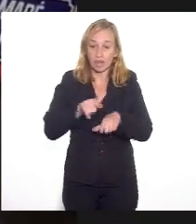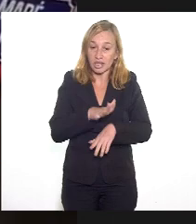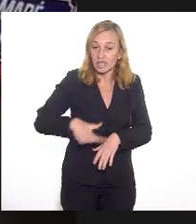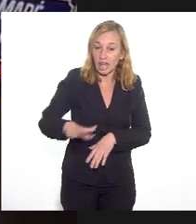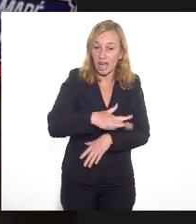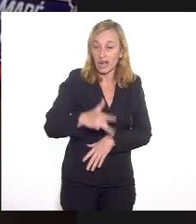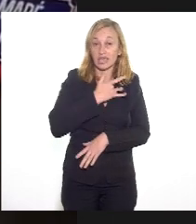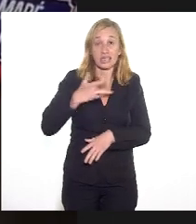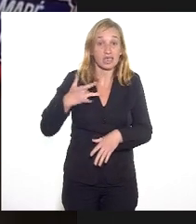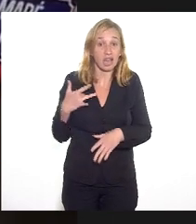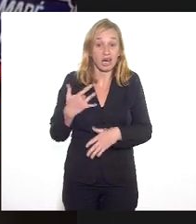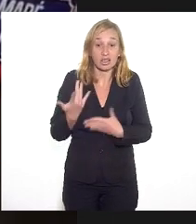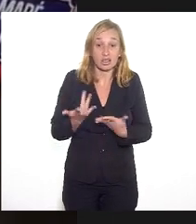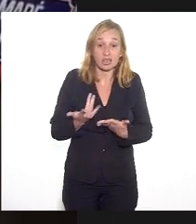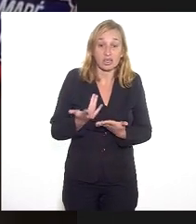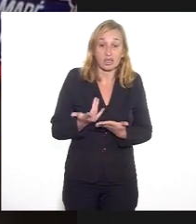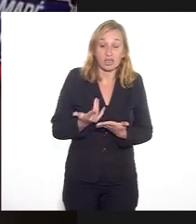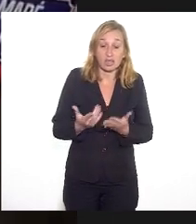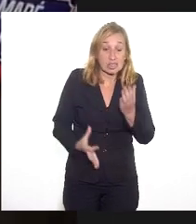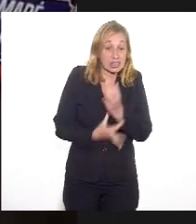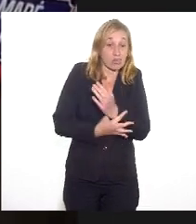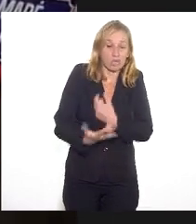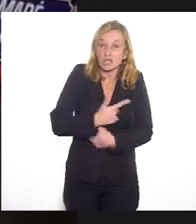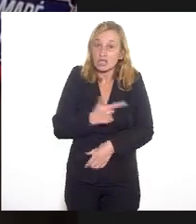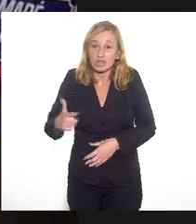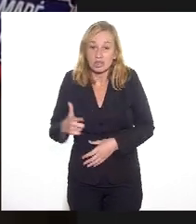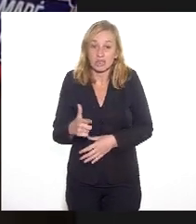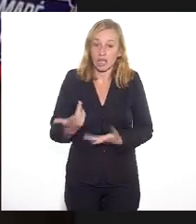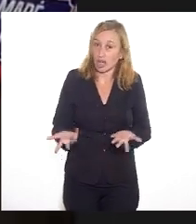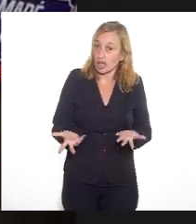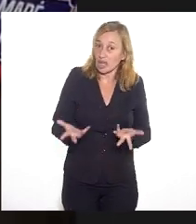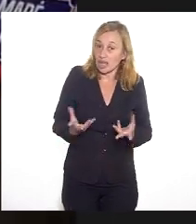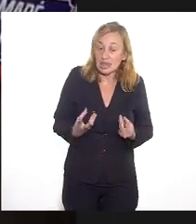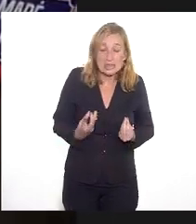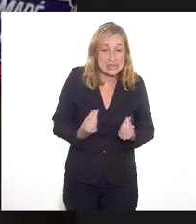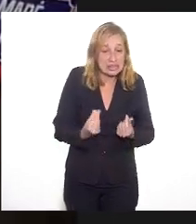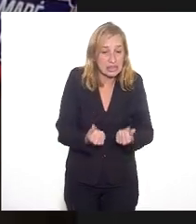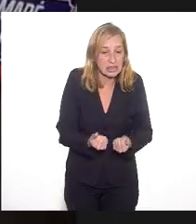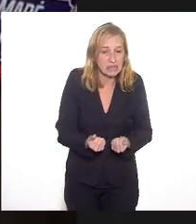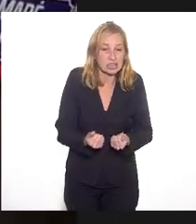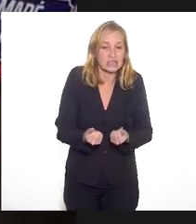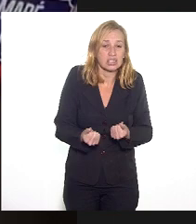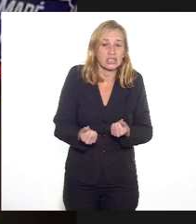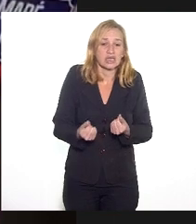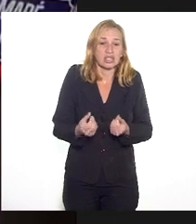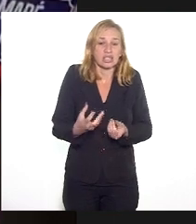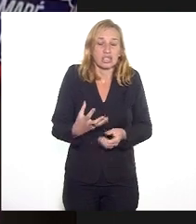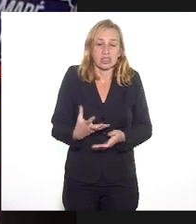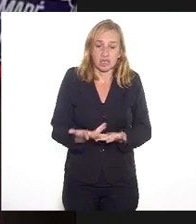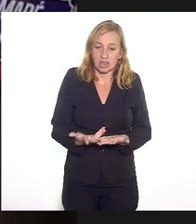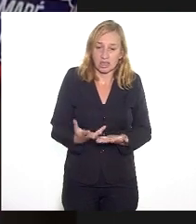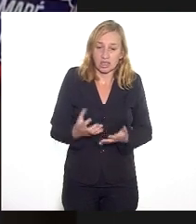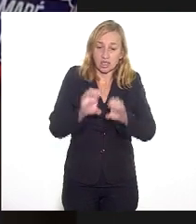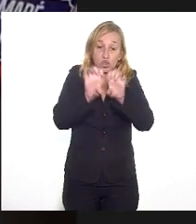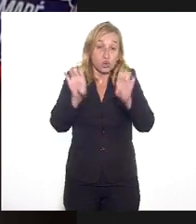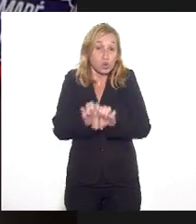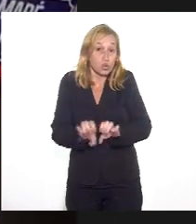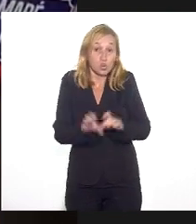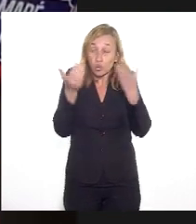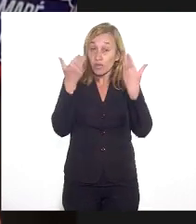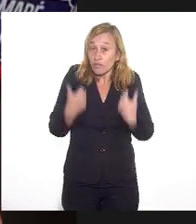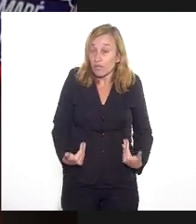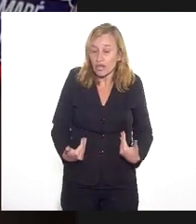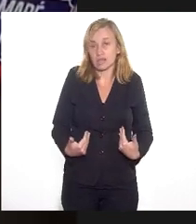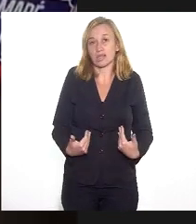saúde completamente fragilizados, seja emocionalmente, seja com a sua estrutura física,